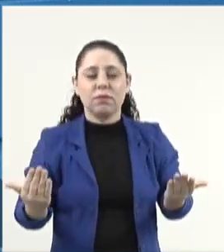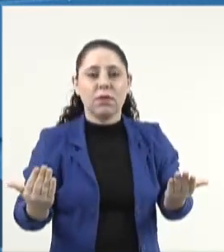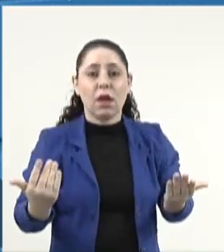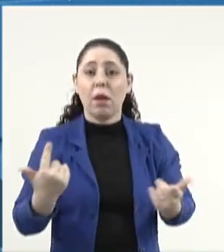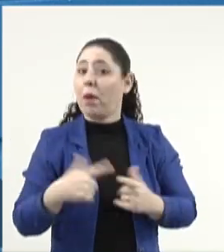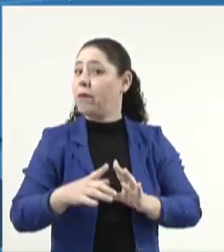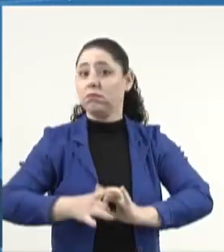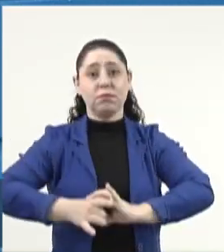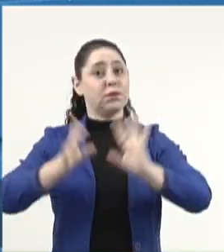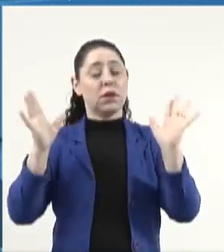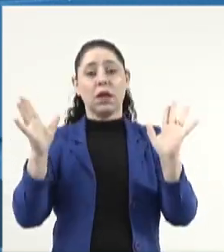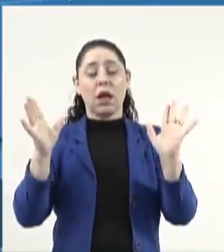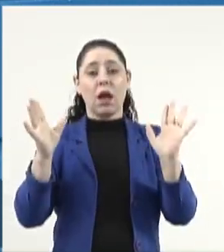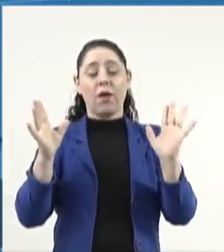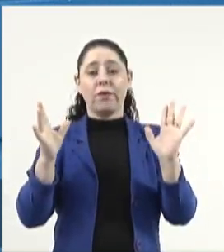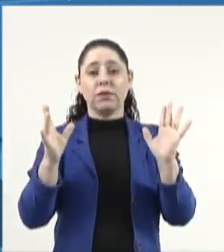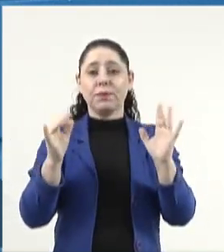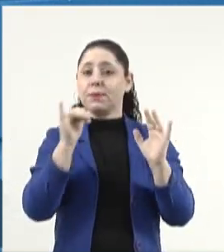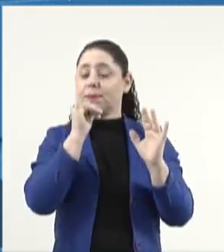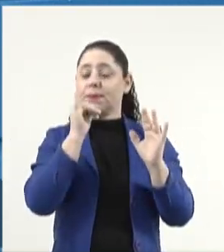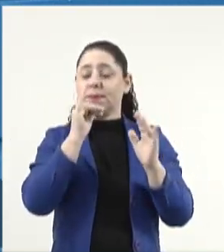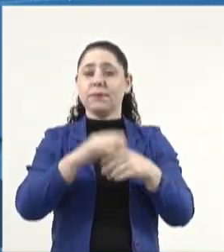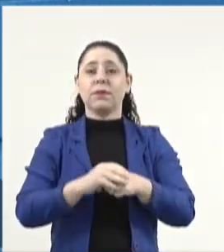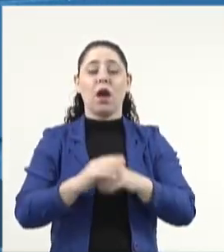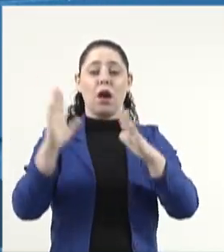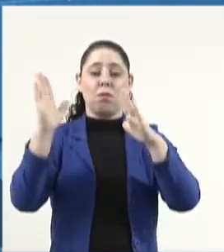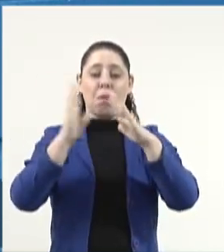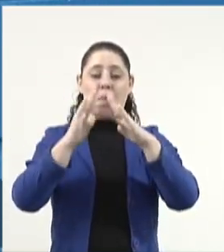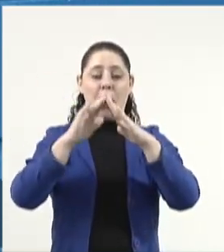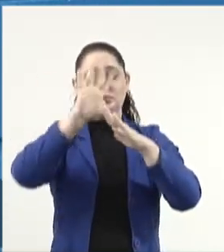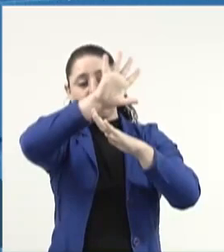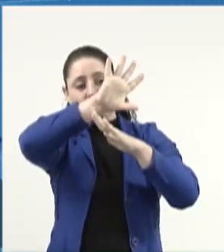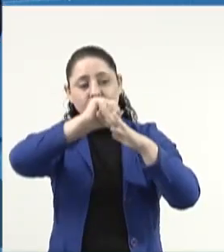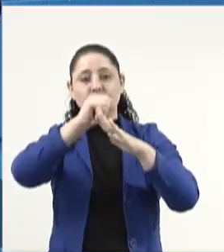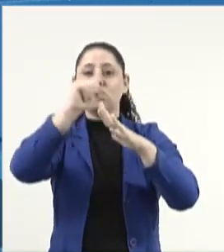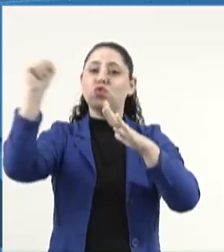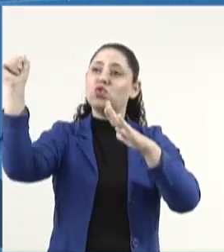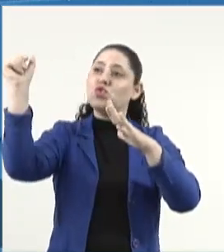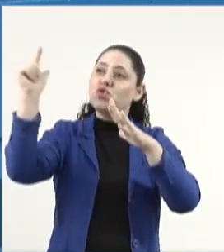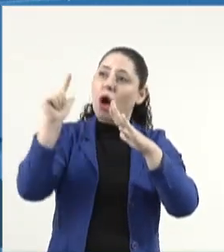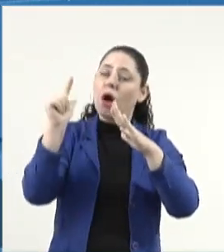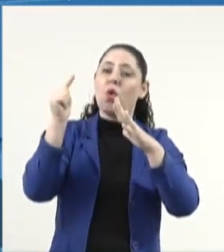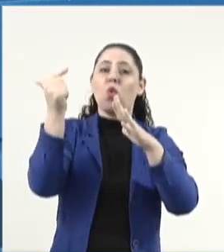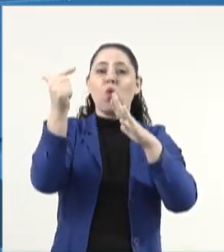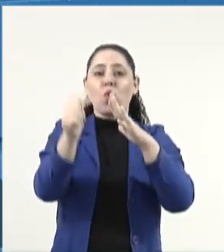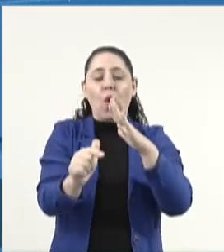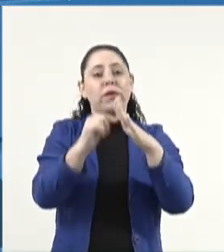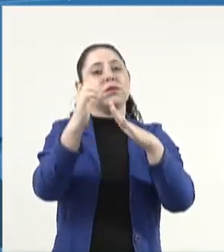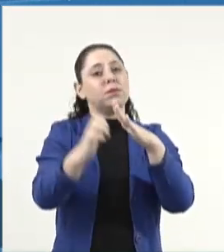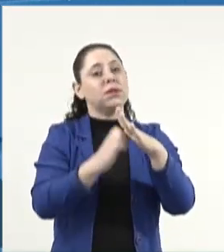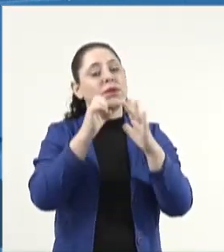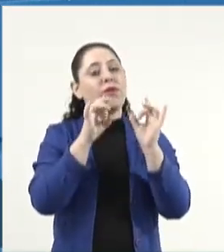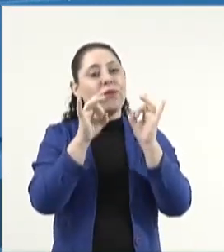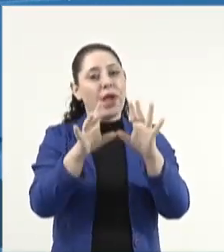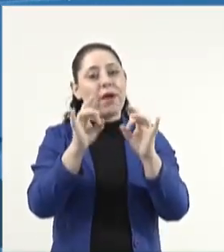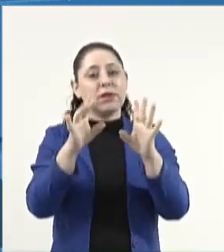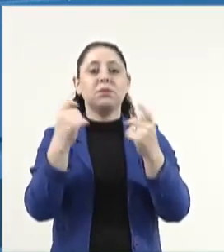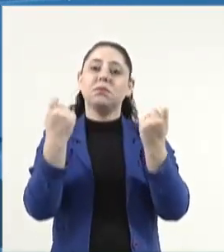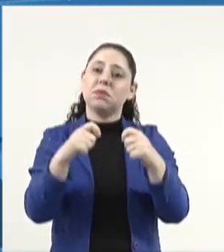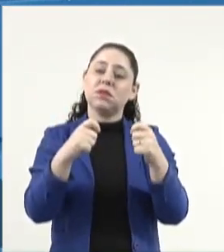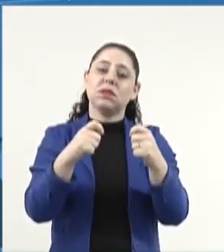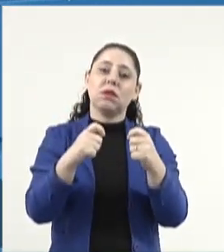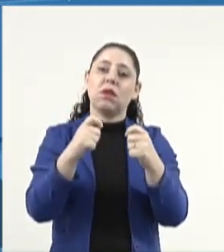não libera a produção de energia solar para outros empresários têm que ficar